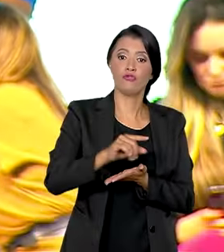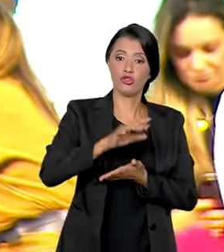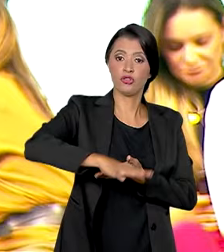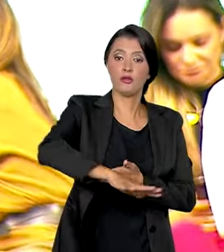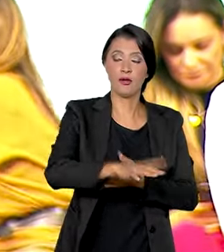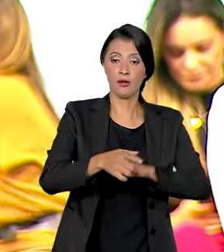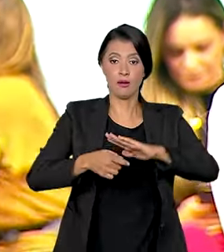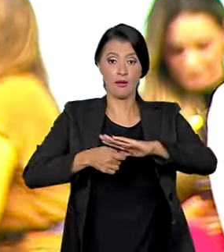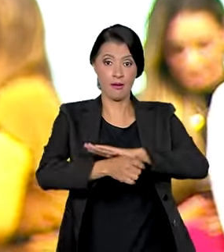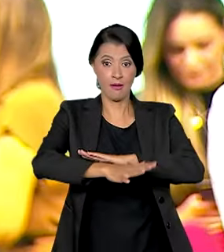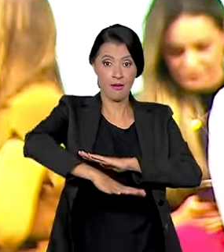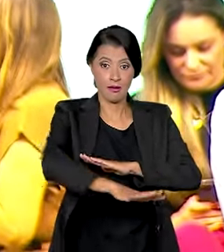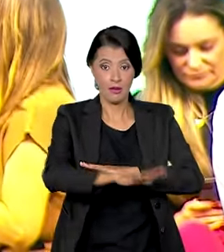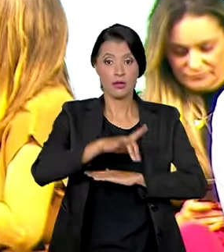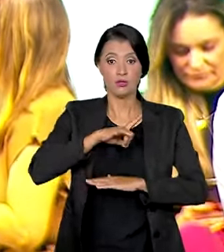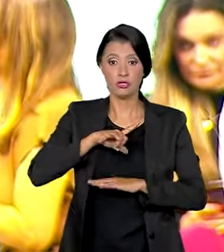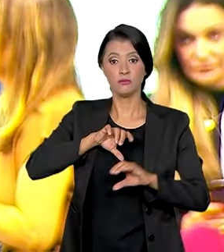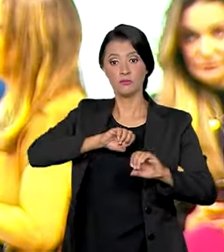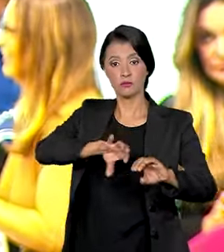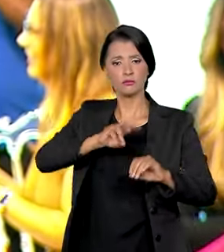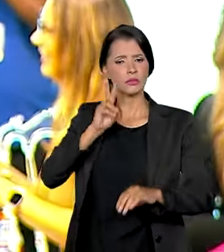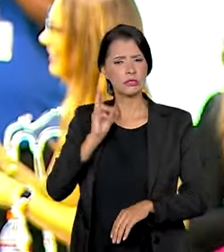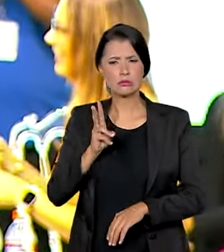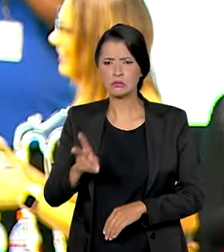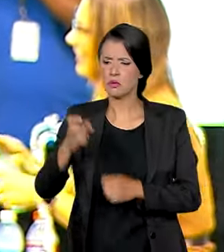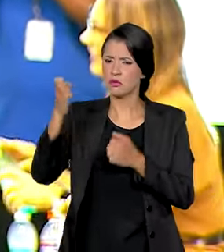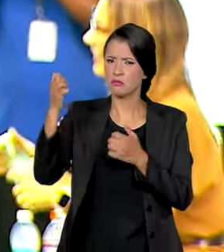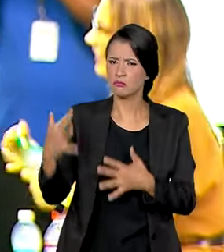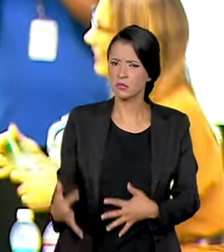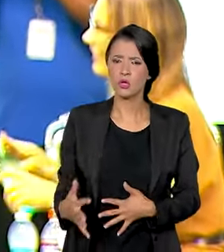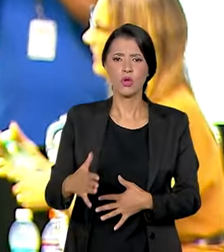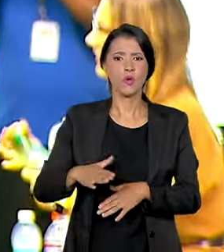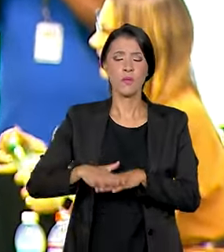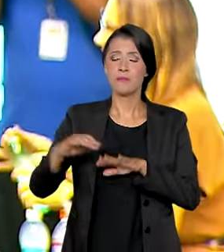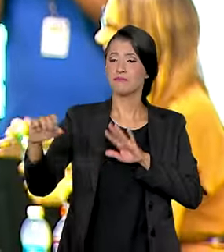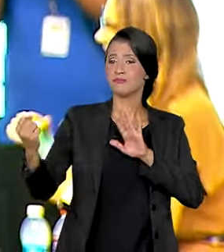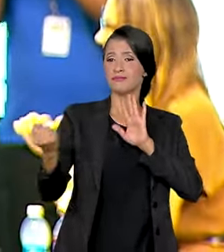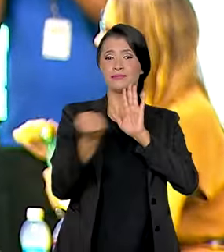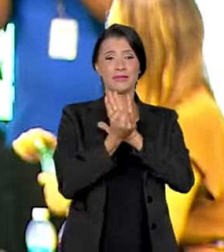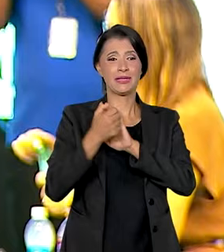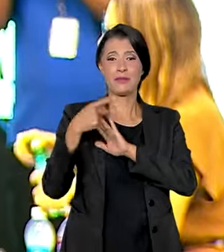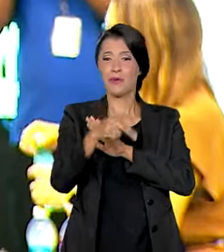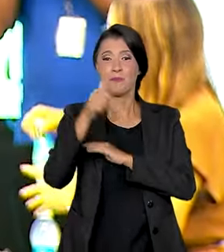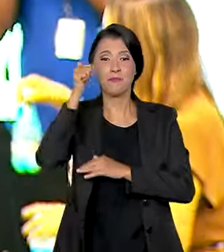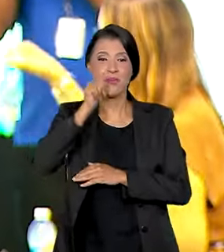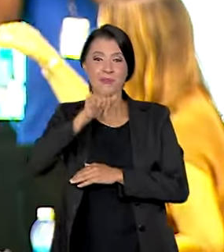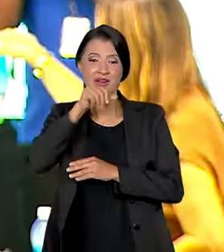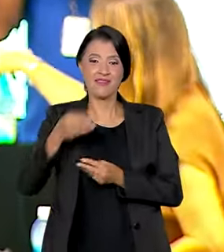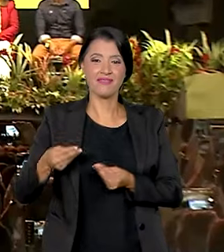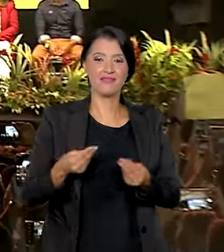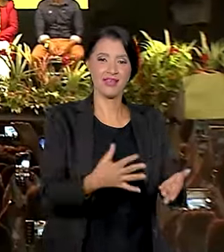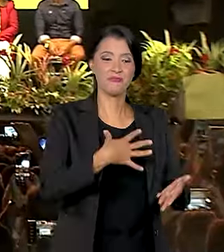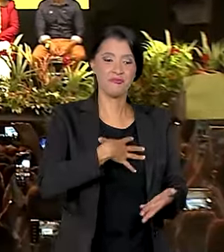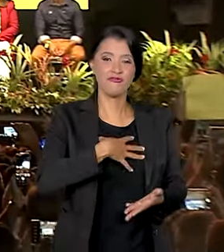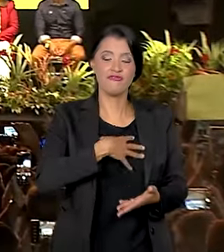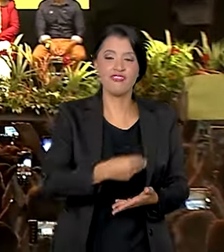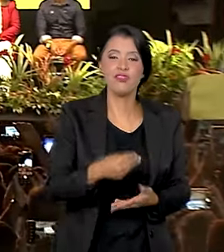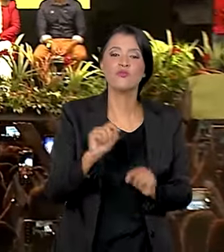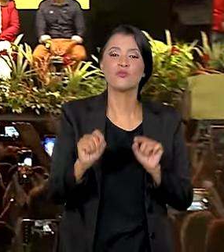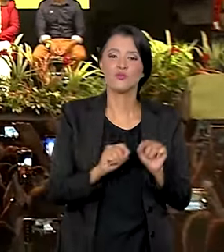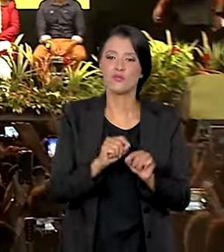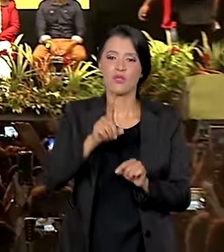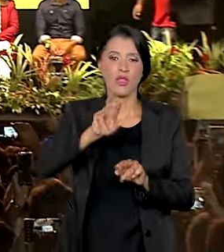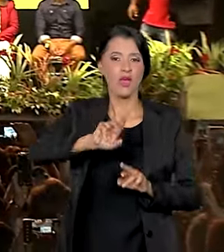educação. Eu digo sempre que o maior patrimônio que uma mãe quer deixar para os seus